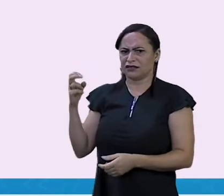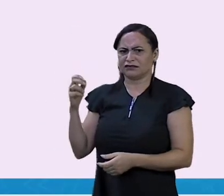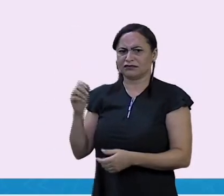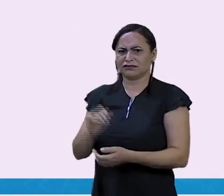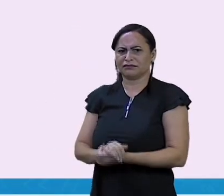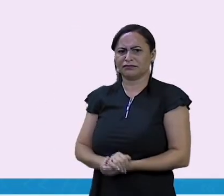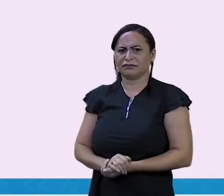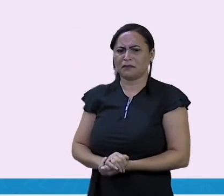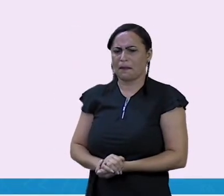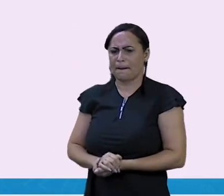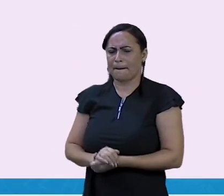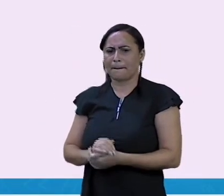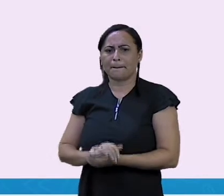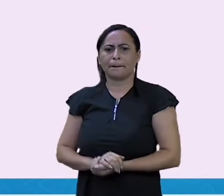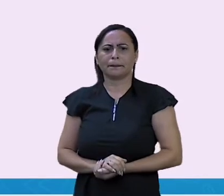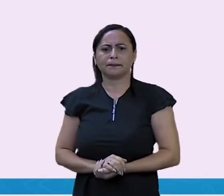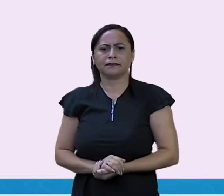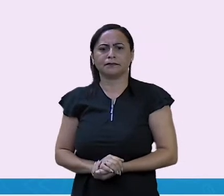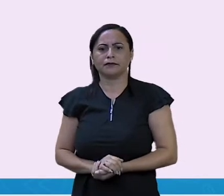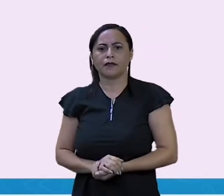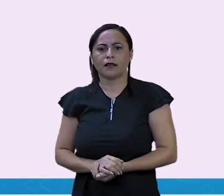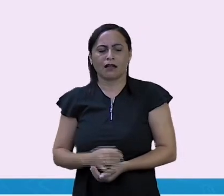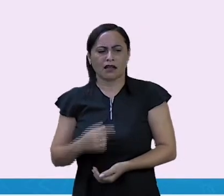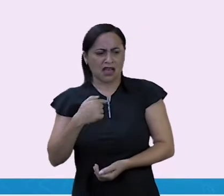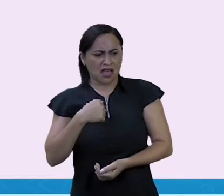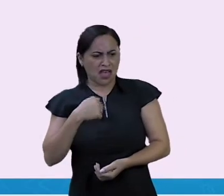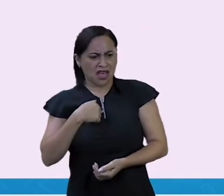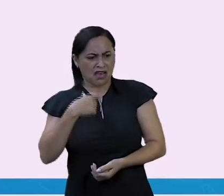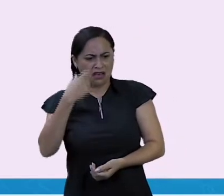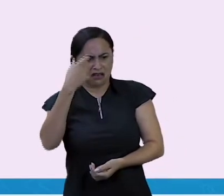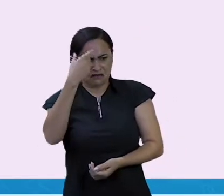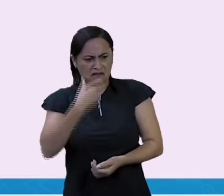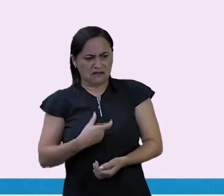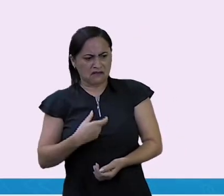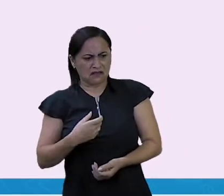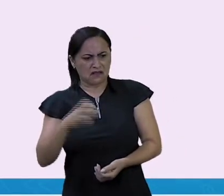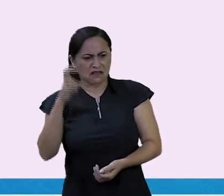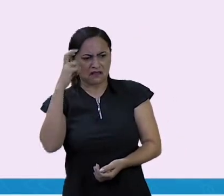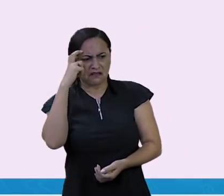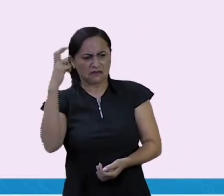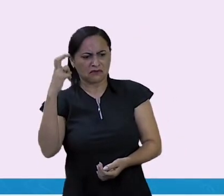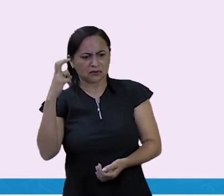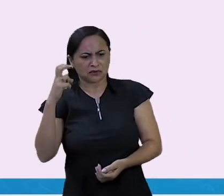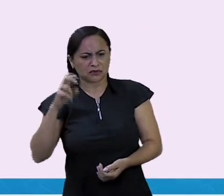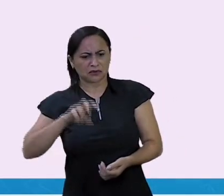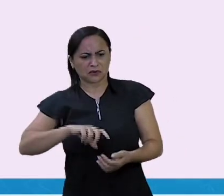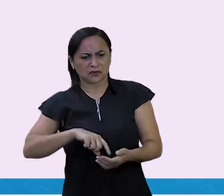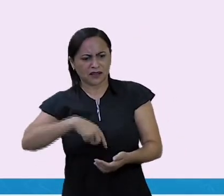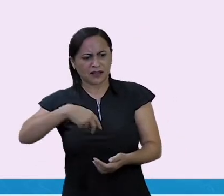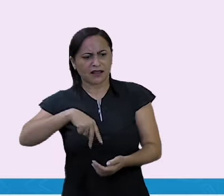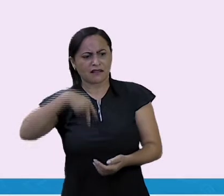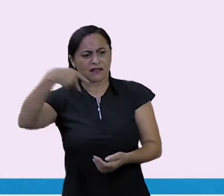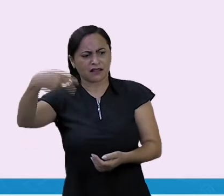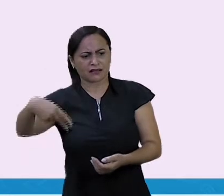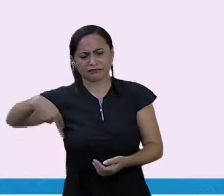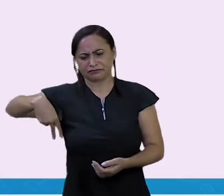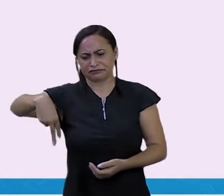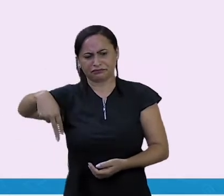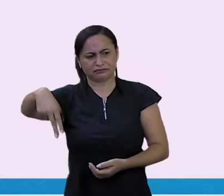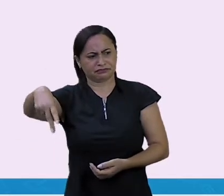Toma! Bang, bang! Se eu fosse a cultura, saltava do veículo e ia a